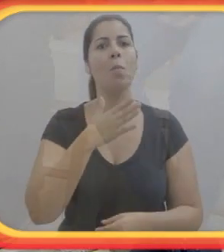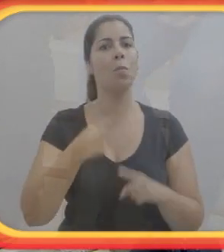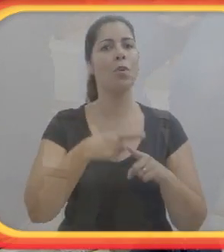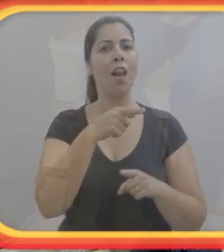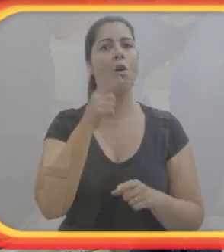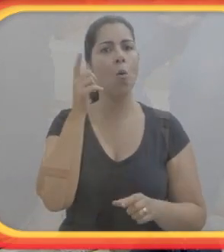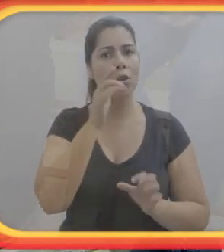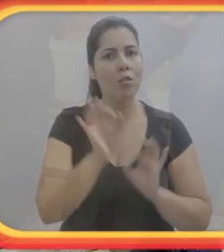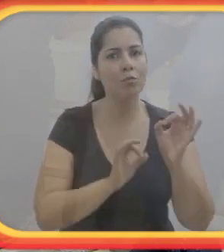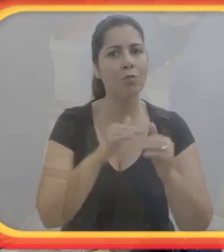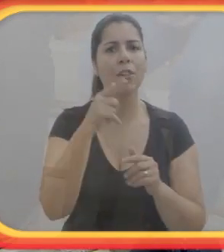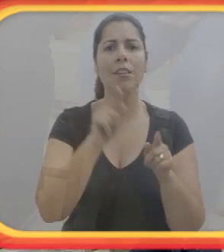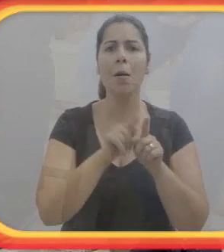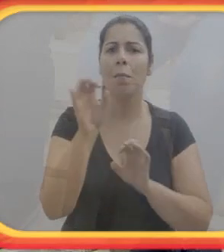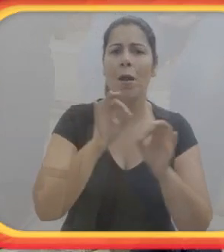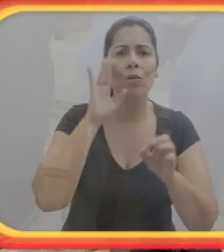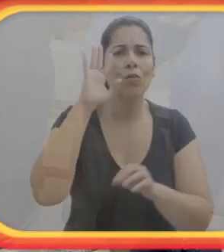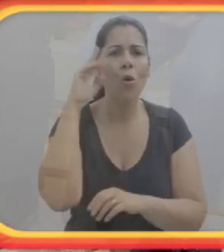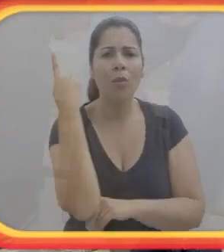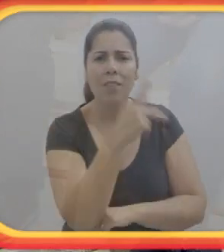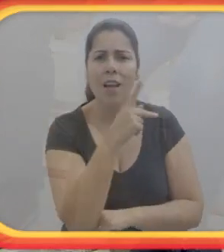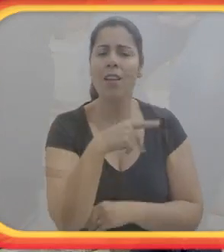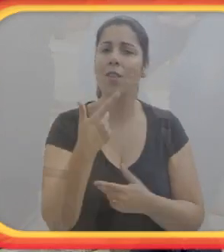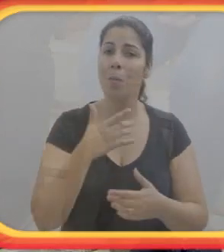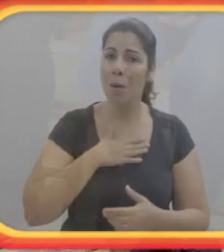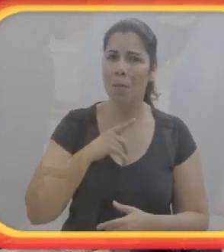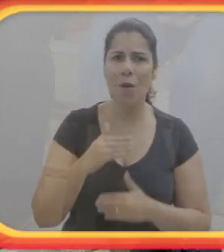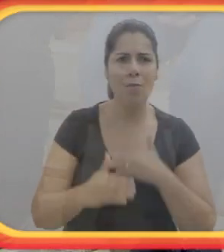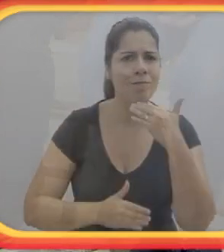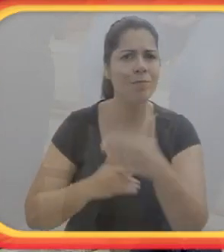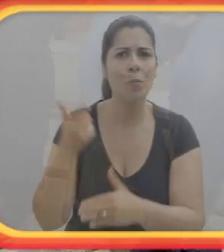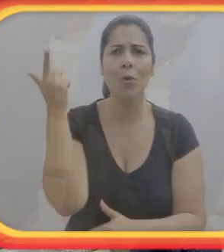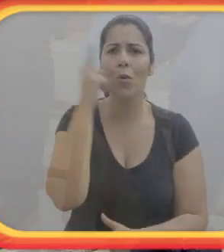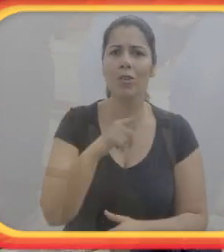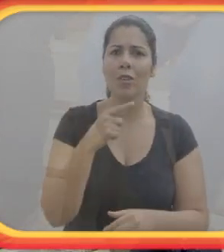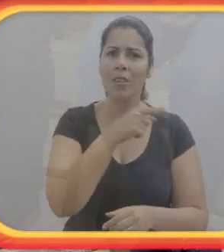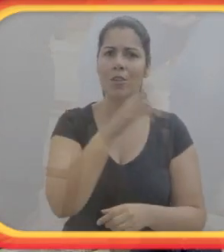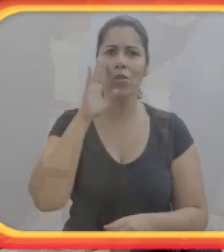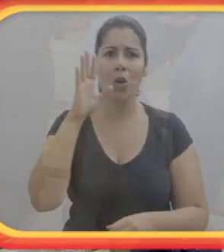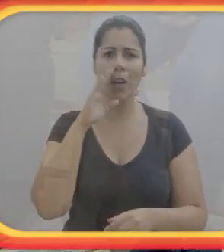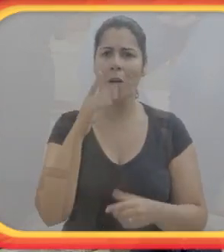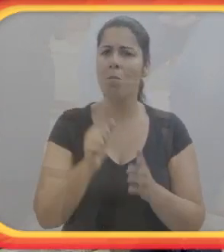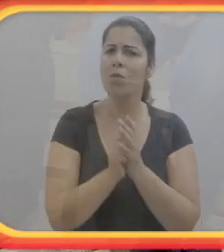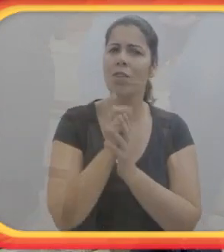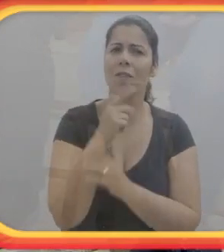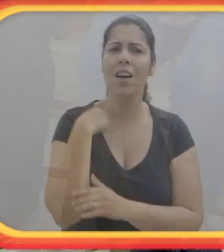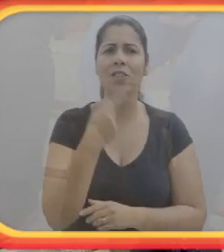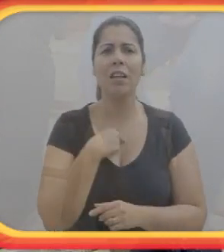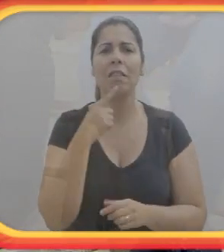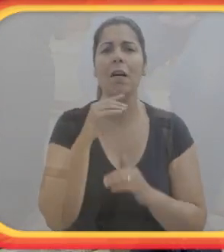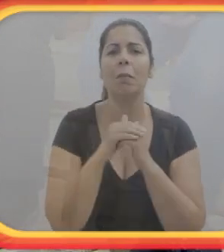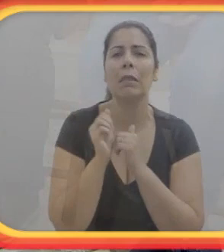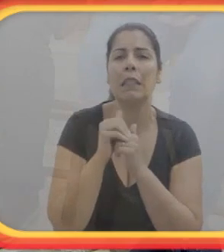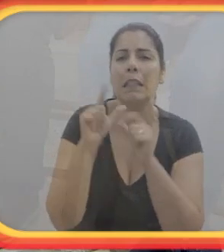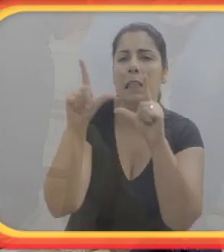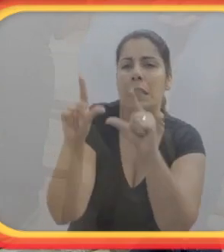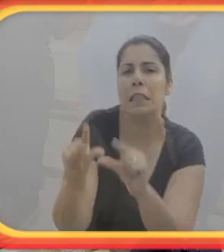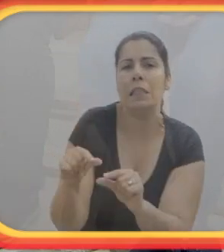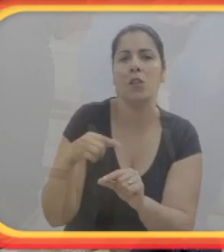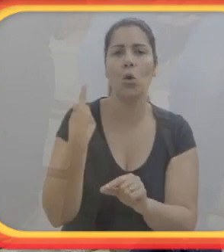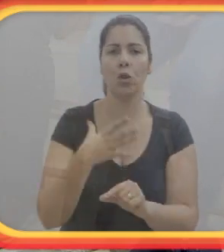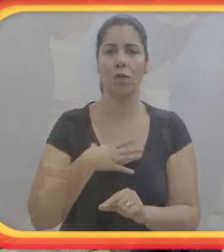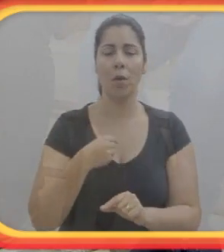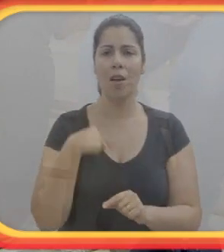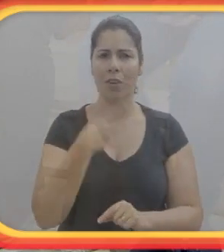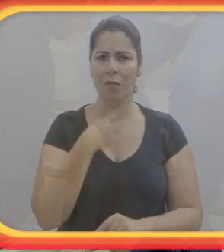estão na mão dele, né? De uma certa forma, assim, aquela coisa assim, poxa, será que ele vai ter autonomia? Será que, né? Ele tem planos para a